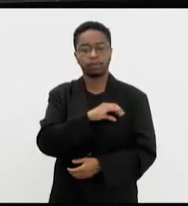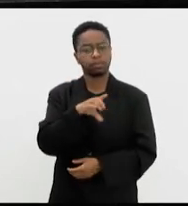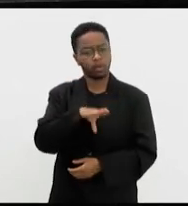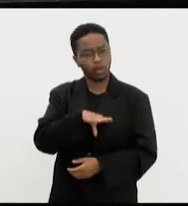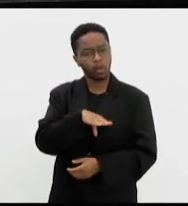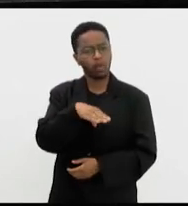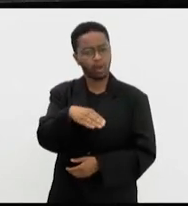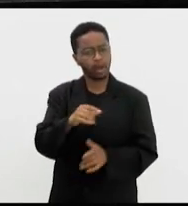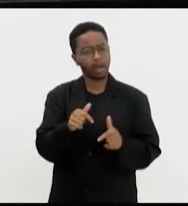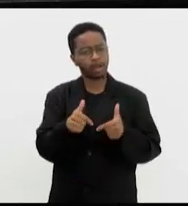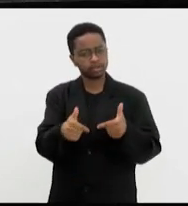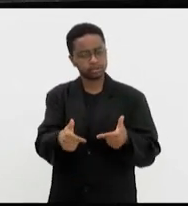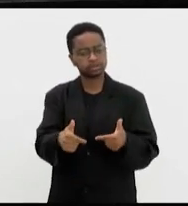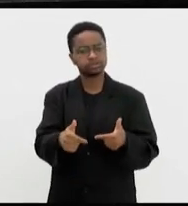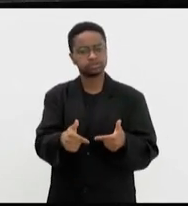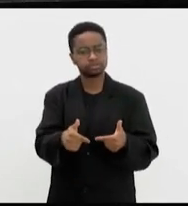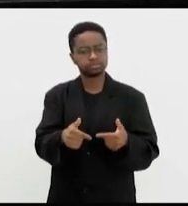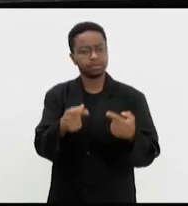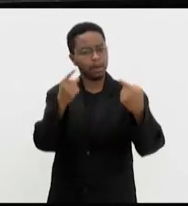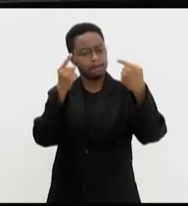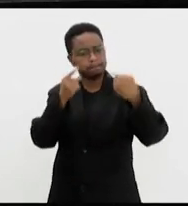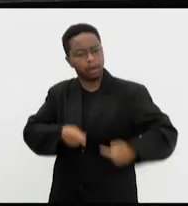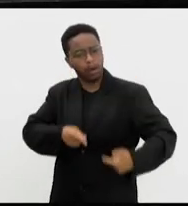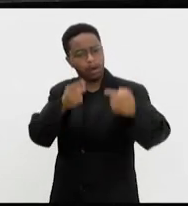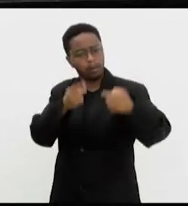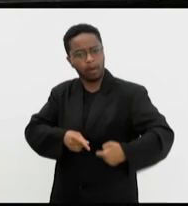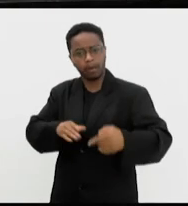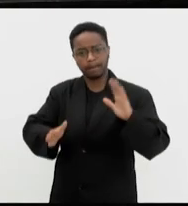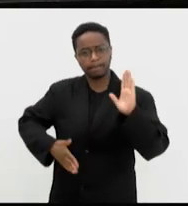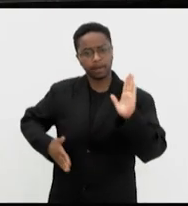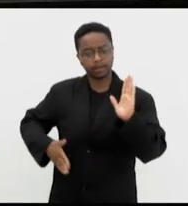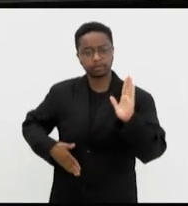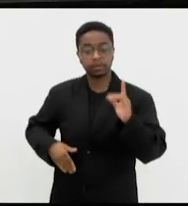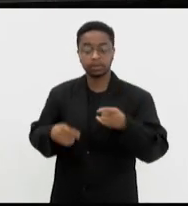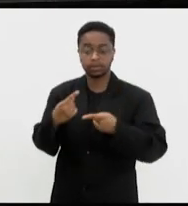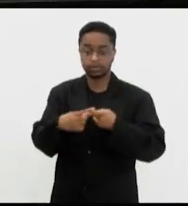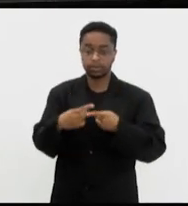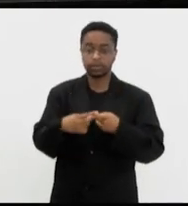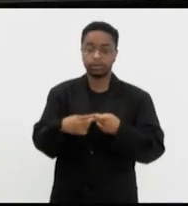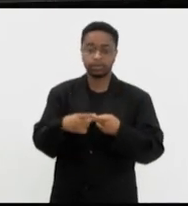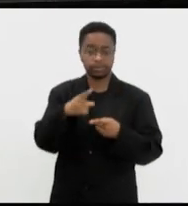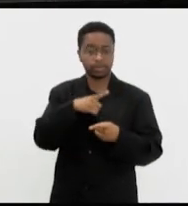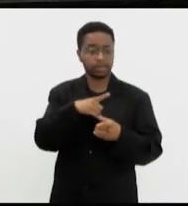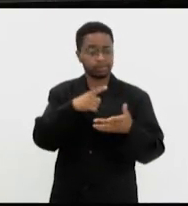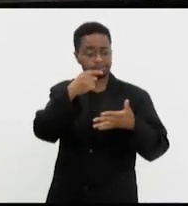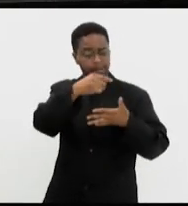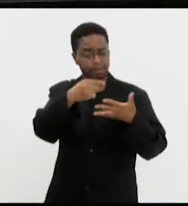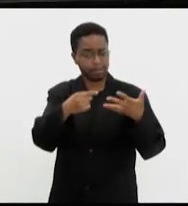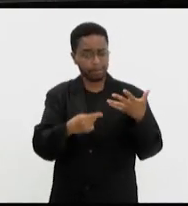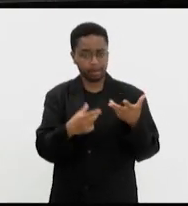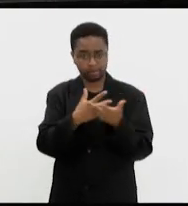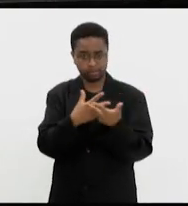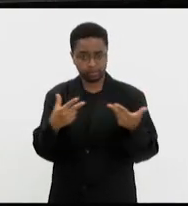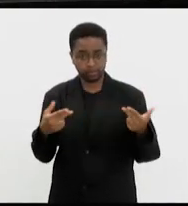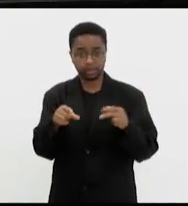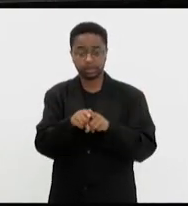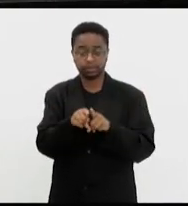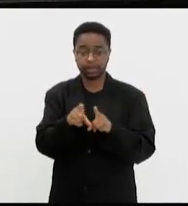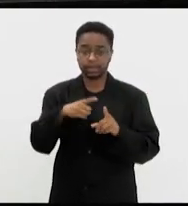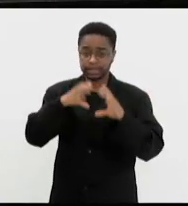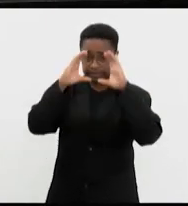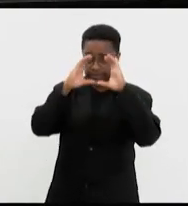Corajosos de enfrentarem a criminalidade apesar dos pesares apesar de